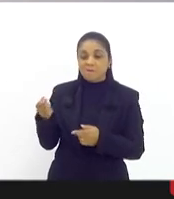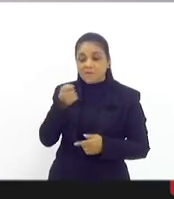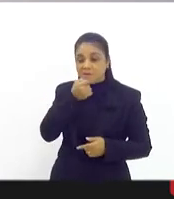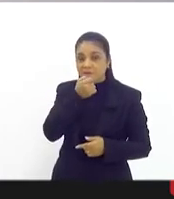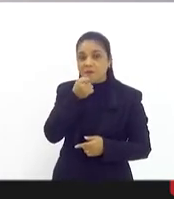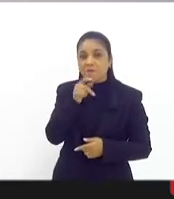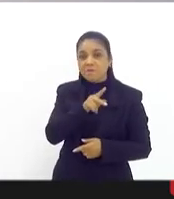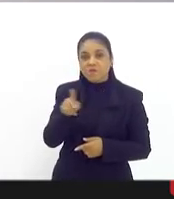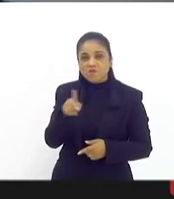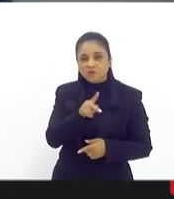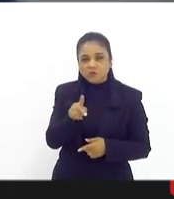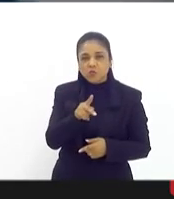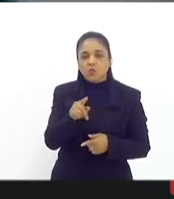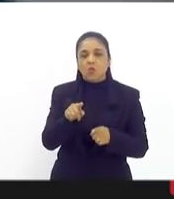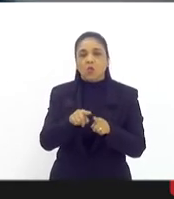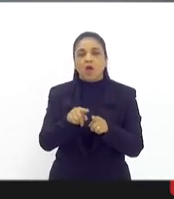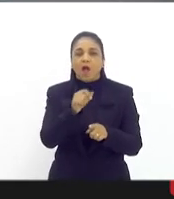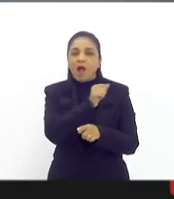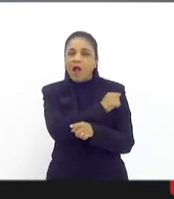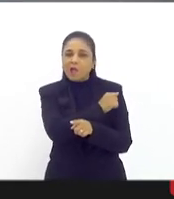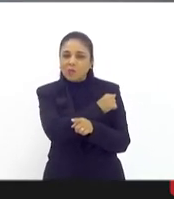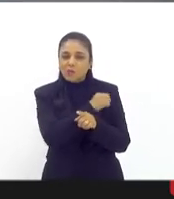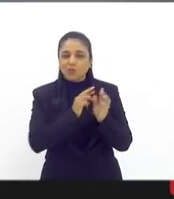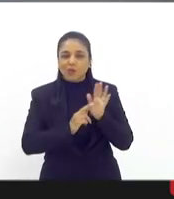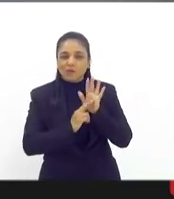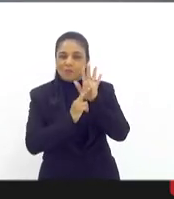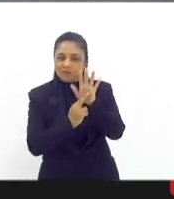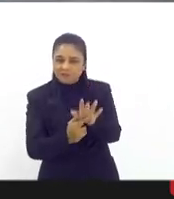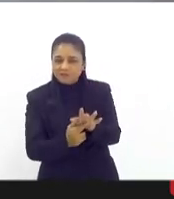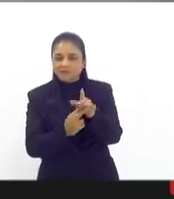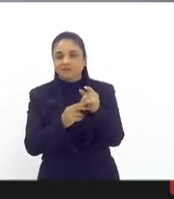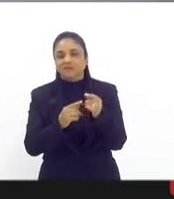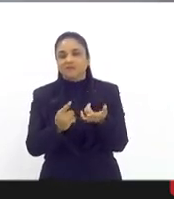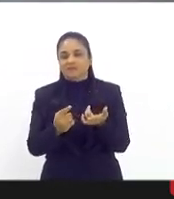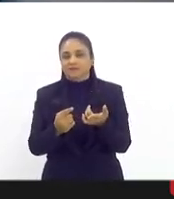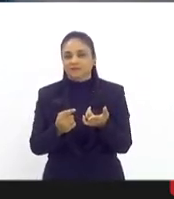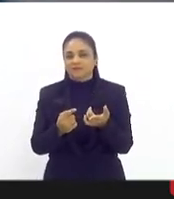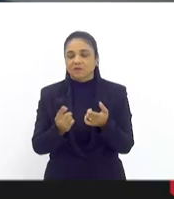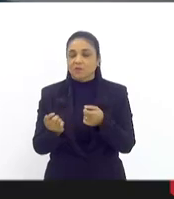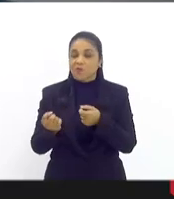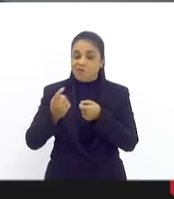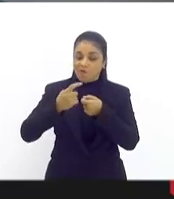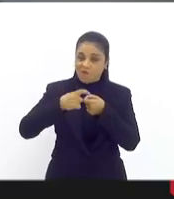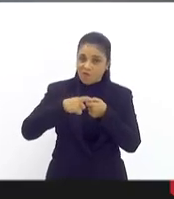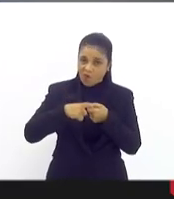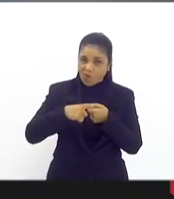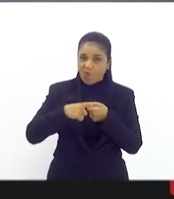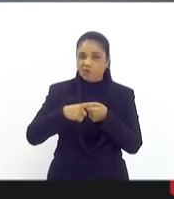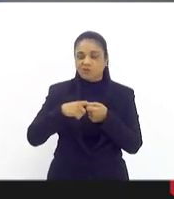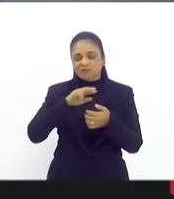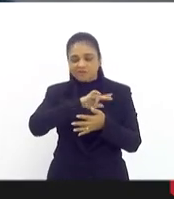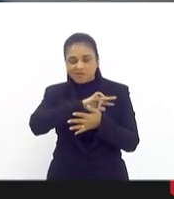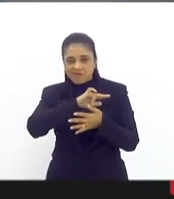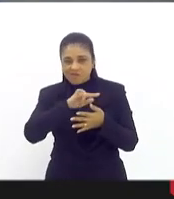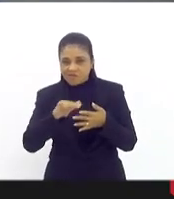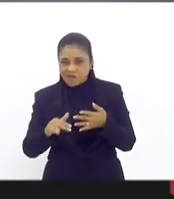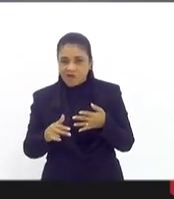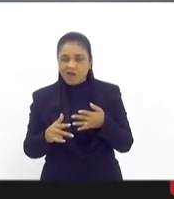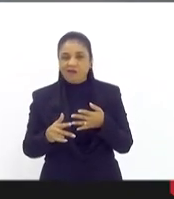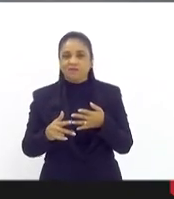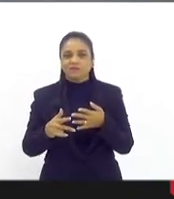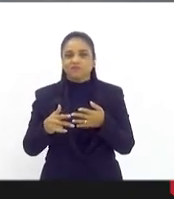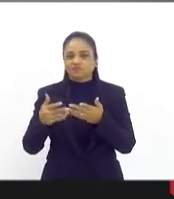professor, aluno, representante dos professores e alunos, e depois voltar. Temos